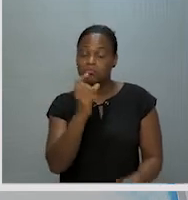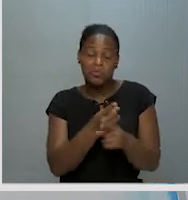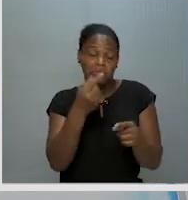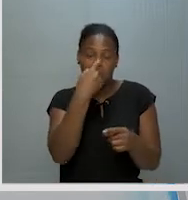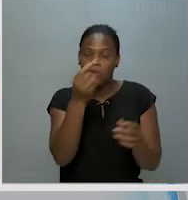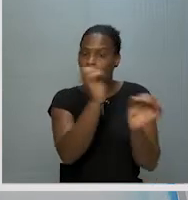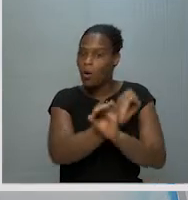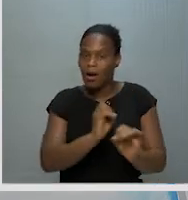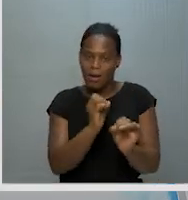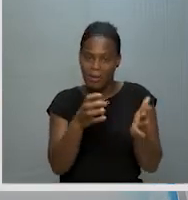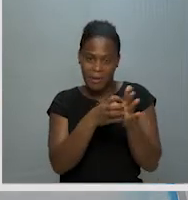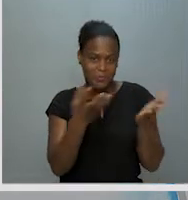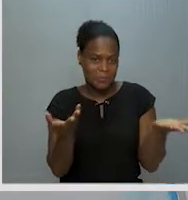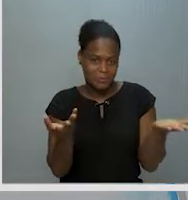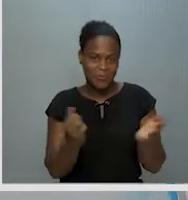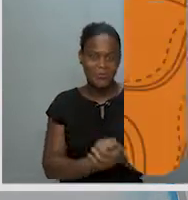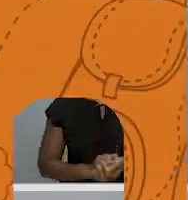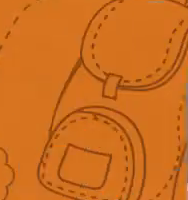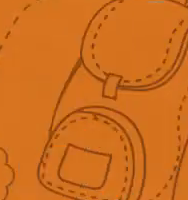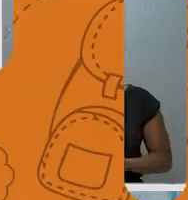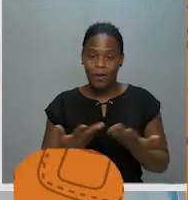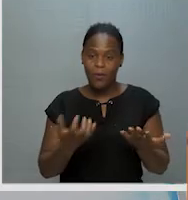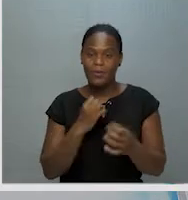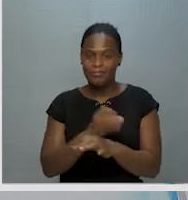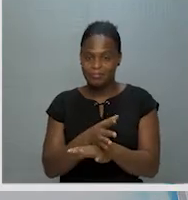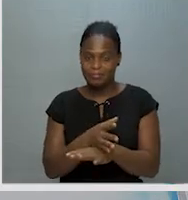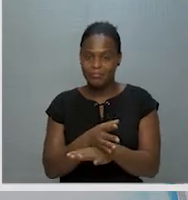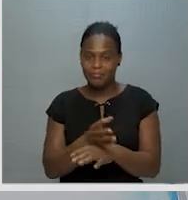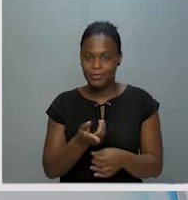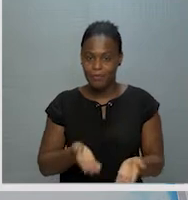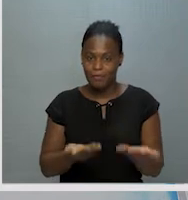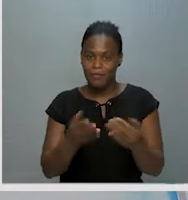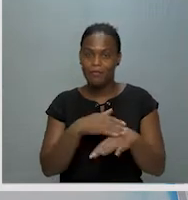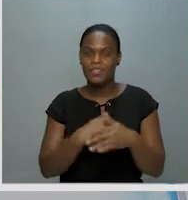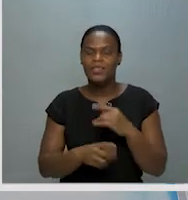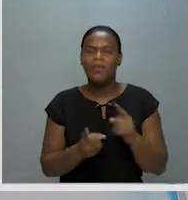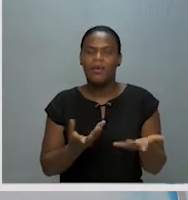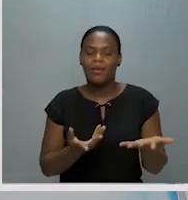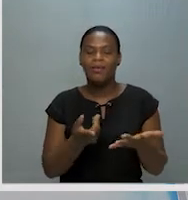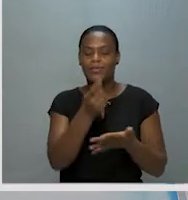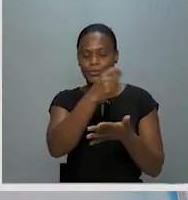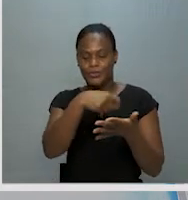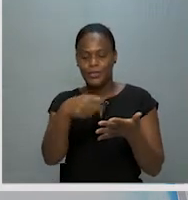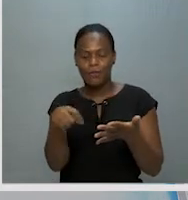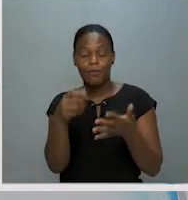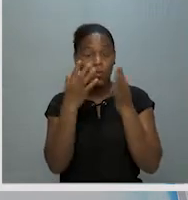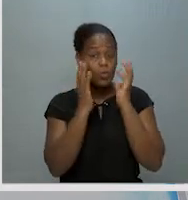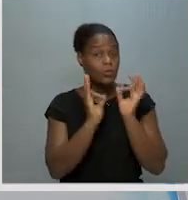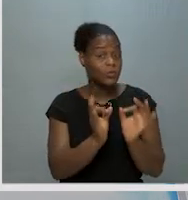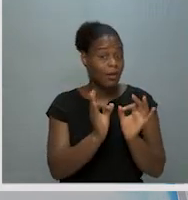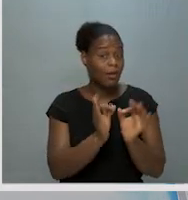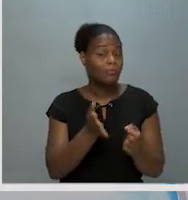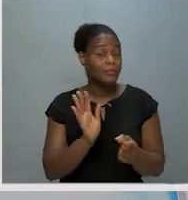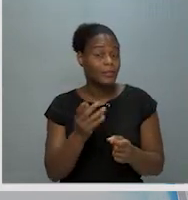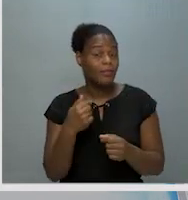nariz. Entenderam? De seguida, vamos fazer o quê? Escrever os cuidados a